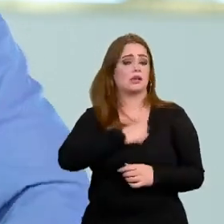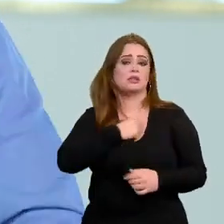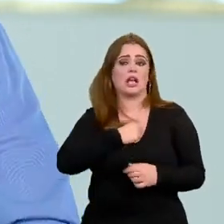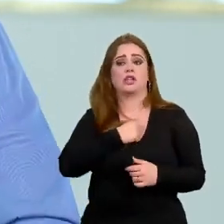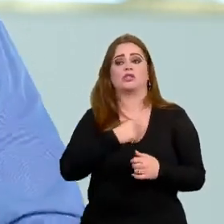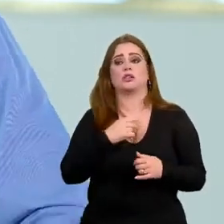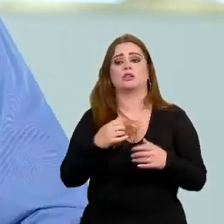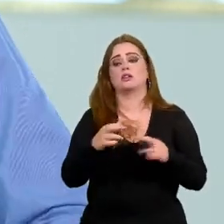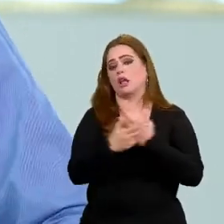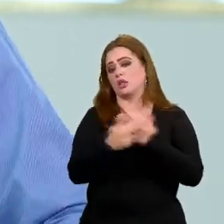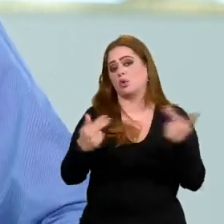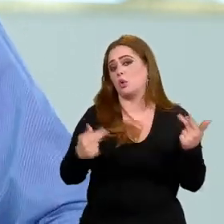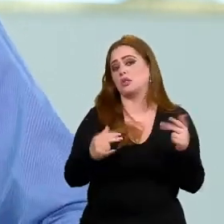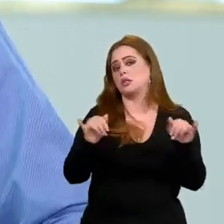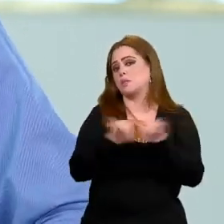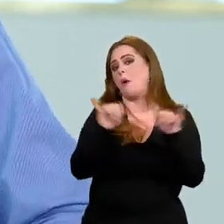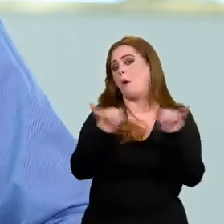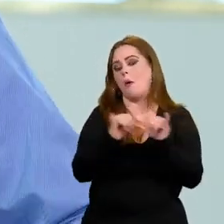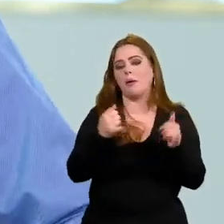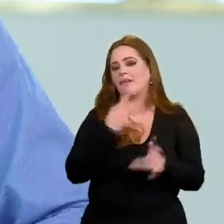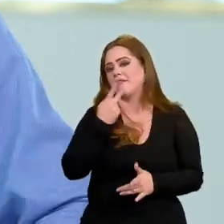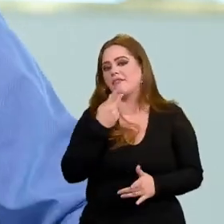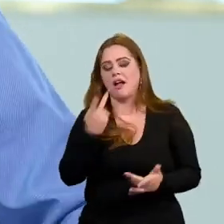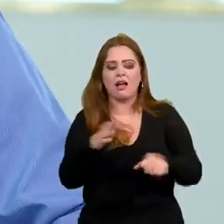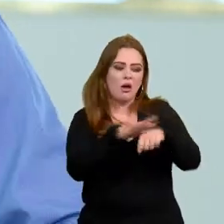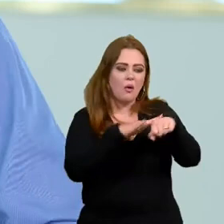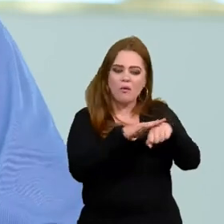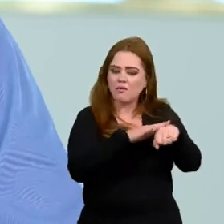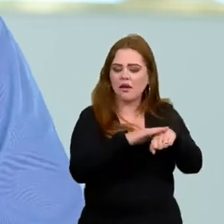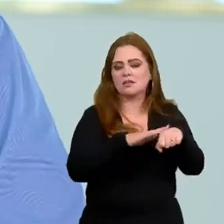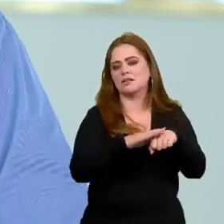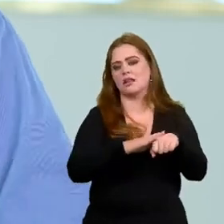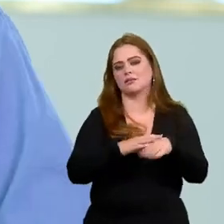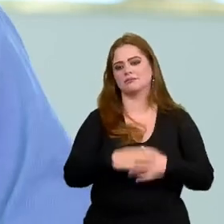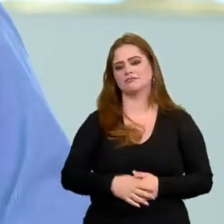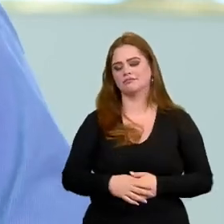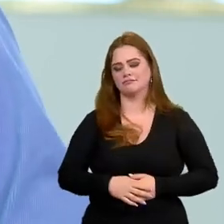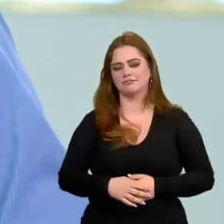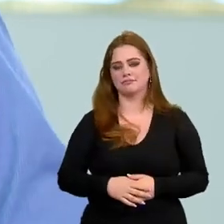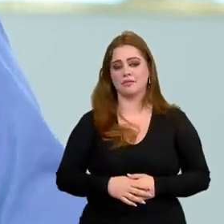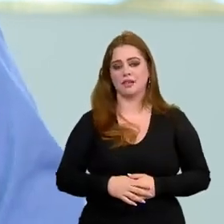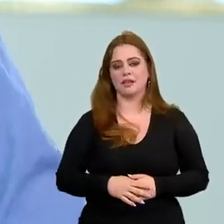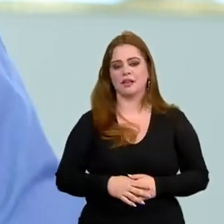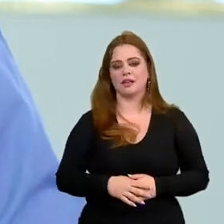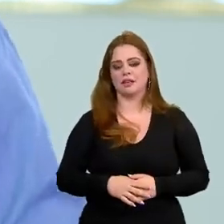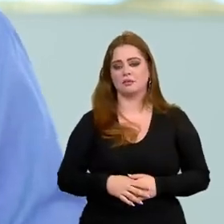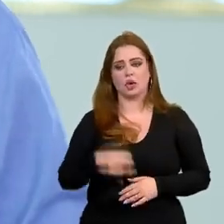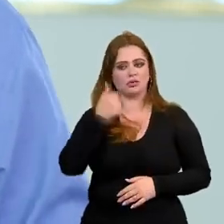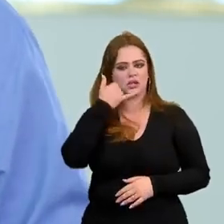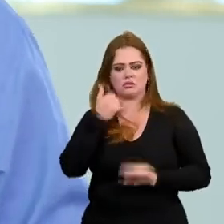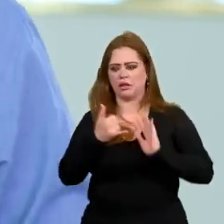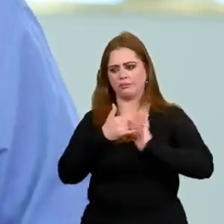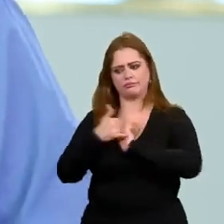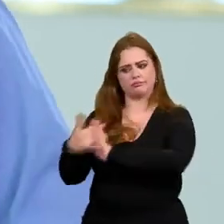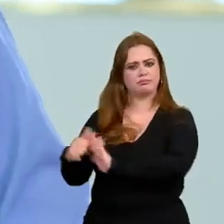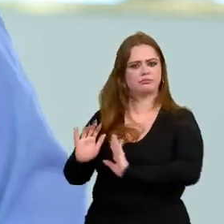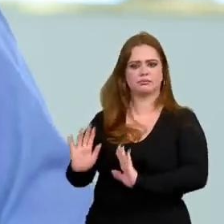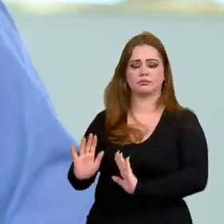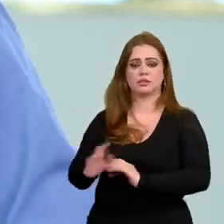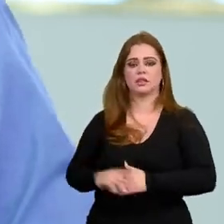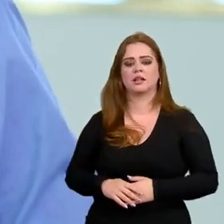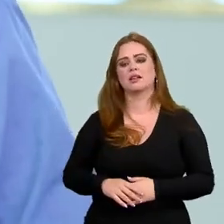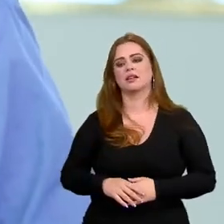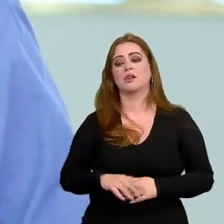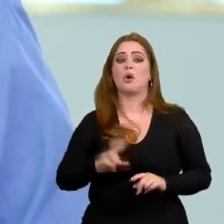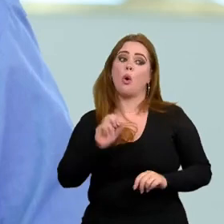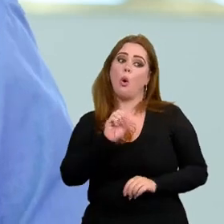em casa, pegar celular e ficar jogando joguinho na Não, internet. Ou seja, celular deixa na ou porta. vai lá para conversar comigo, para tomar uma cervejinha, beber alguma